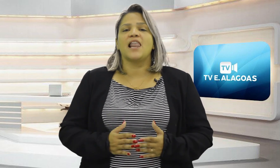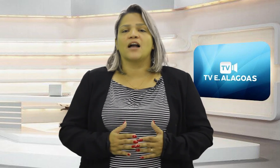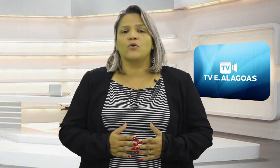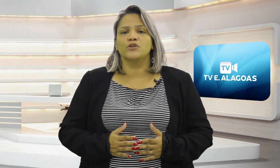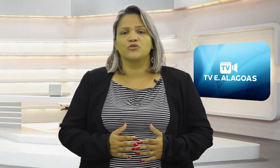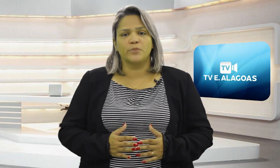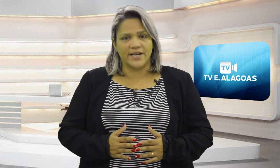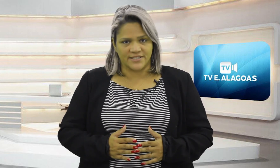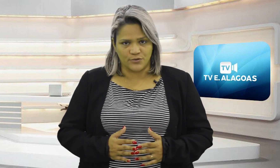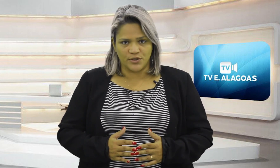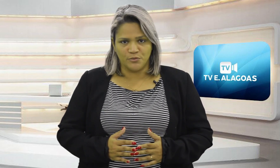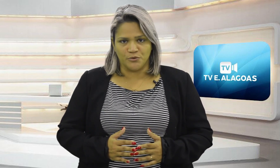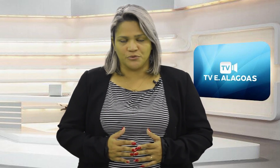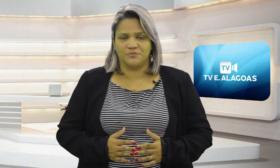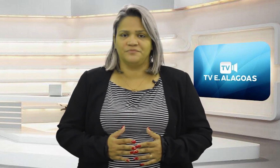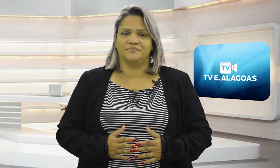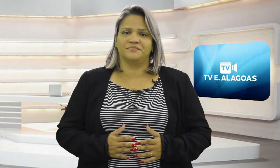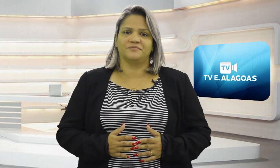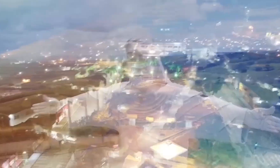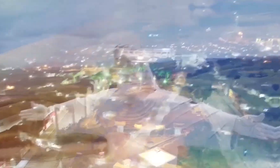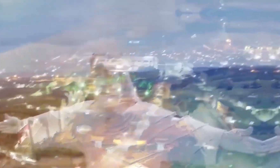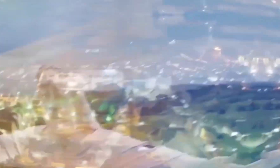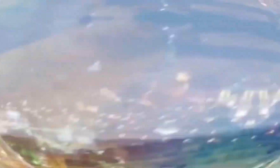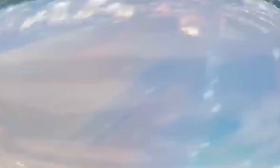de Alagoas do Brasil e do mundo.